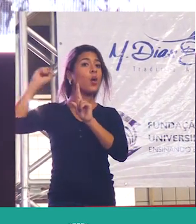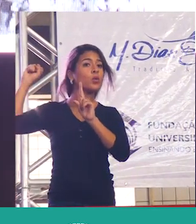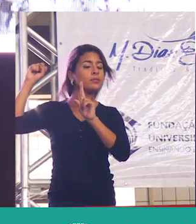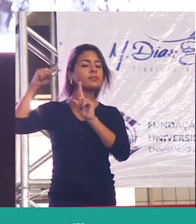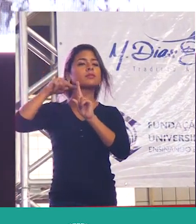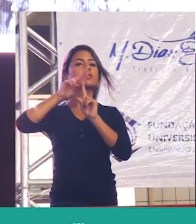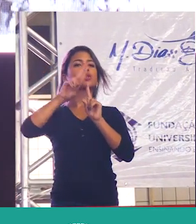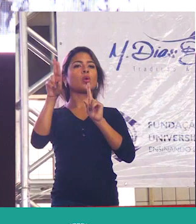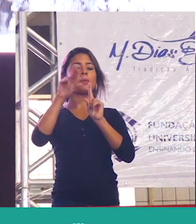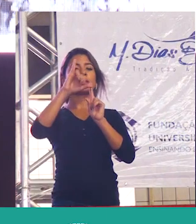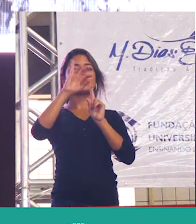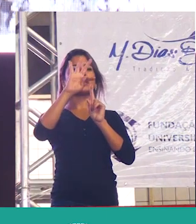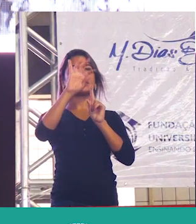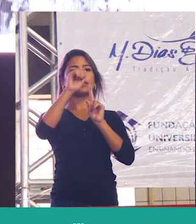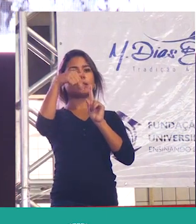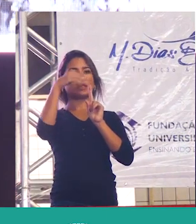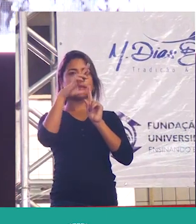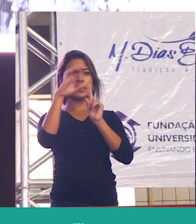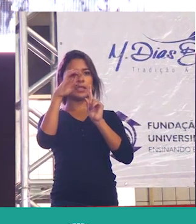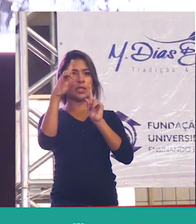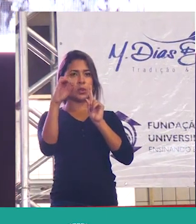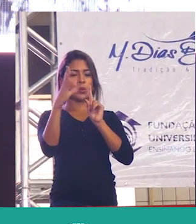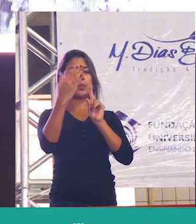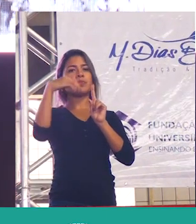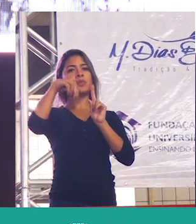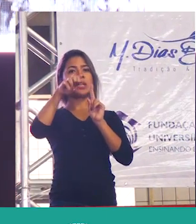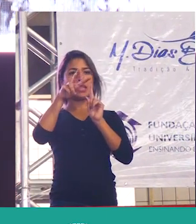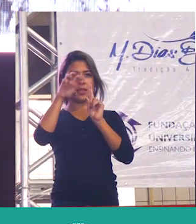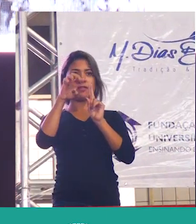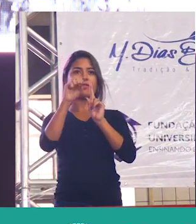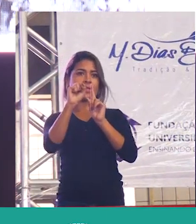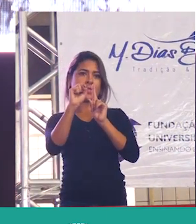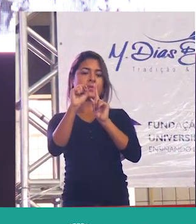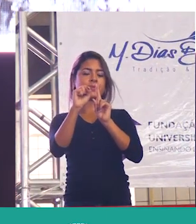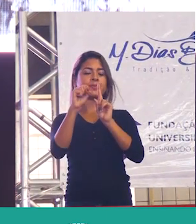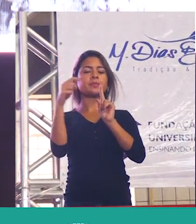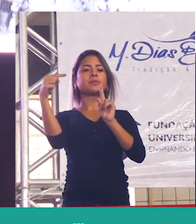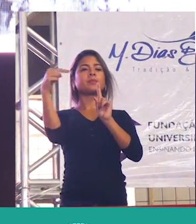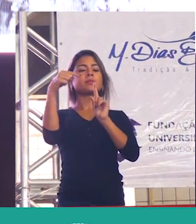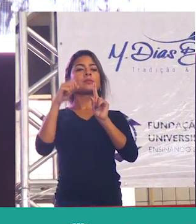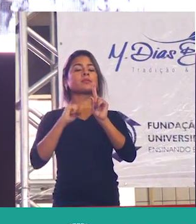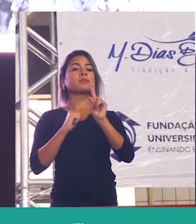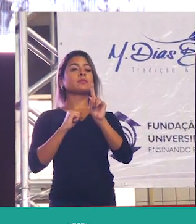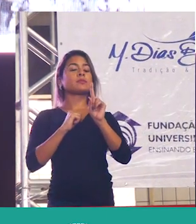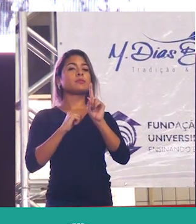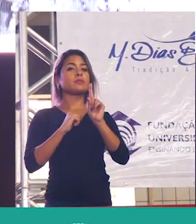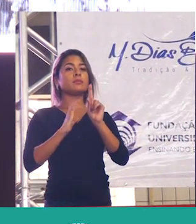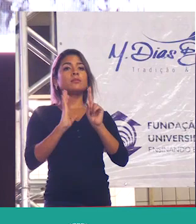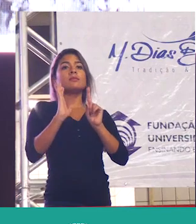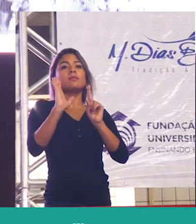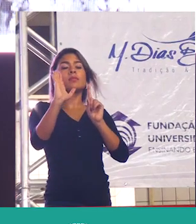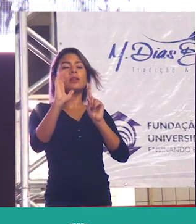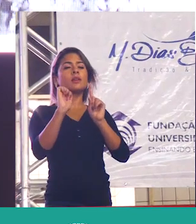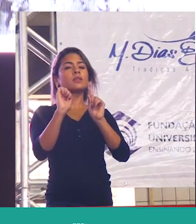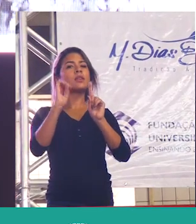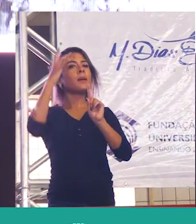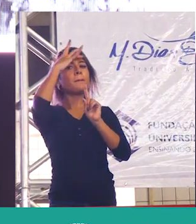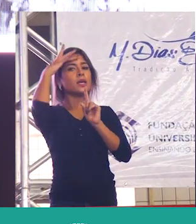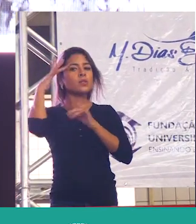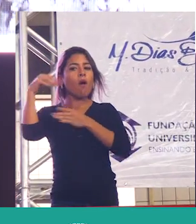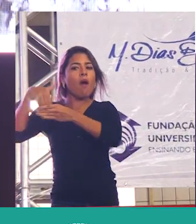Tancredo Neves, nome de bairro aqui em Fortaleza. Mas não foi o povo que